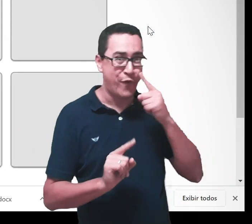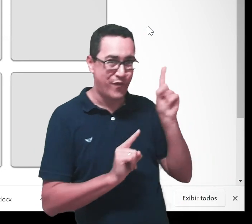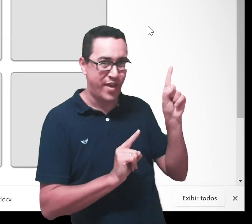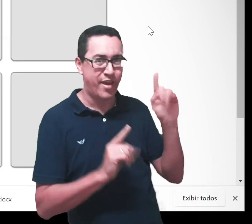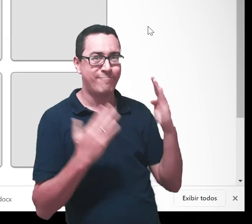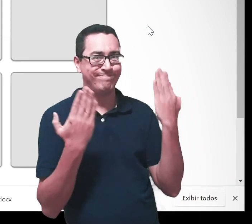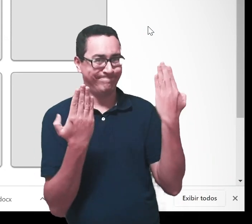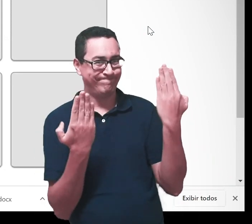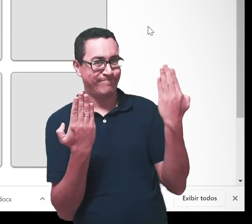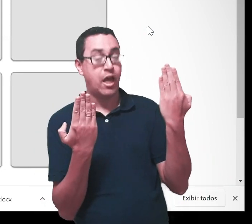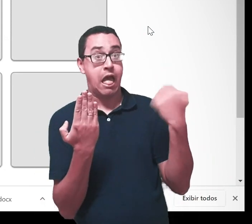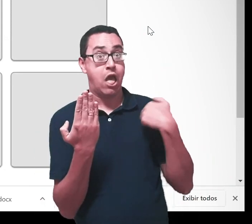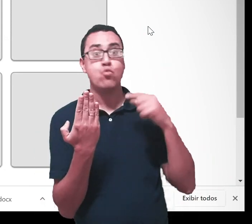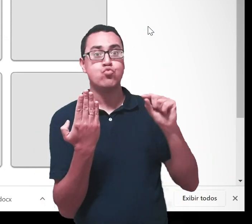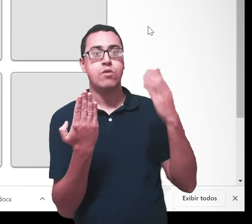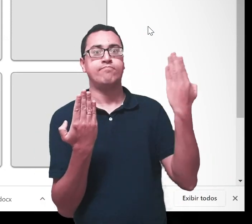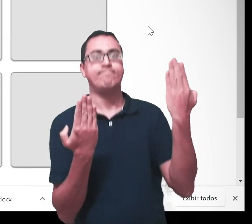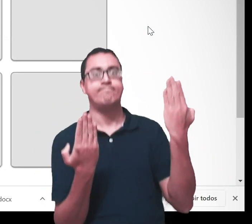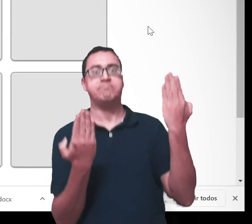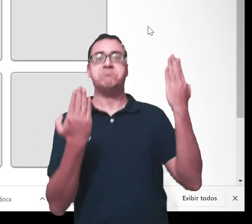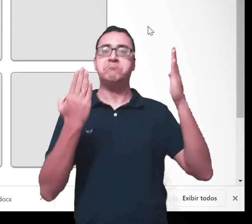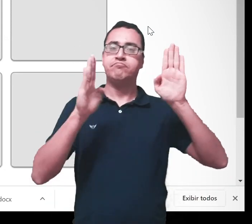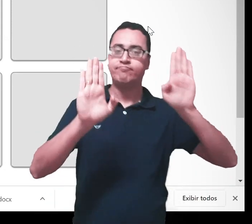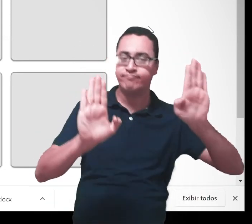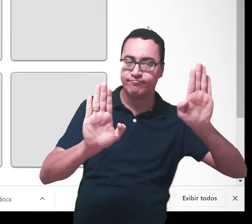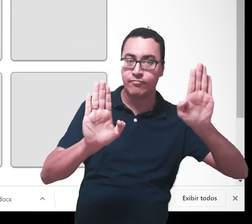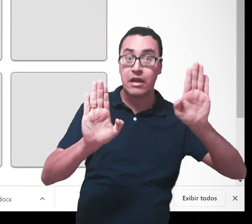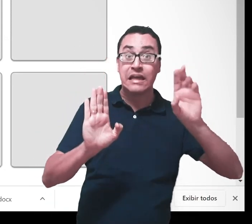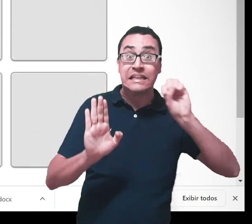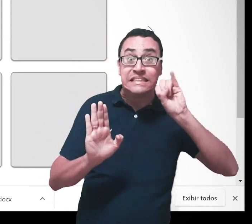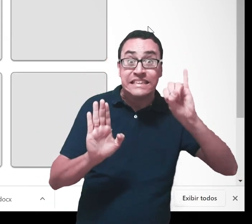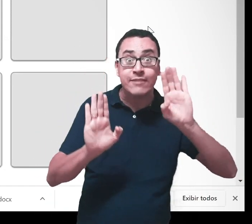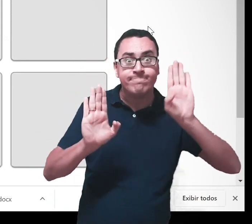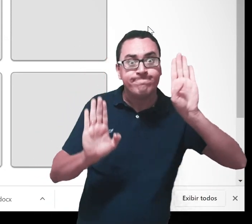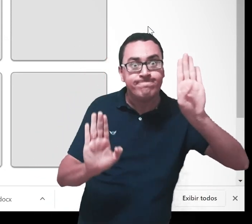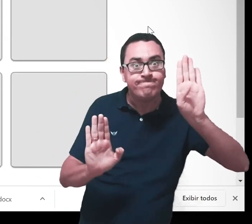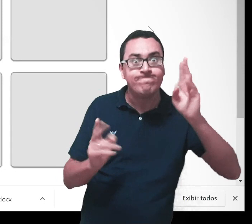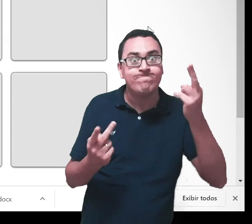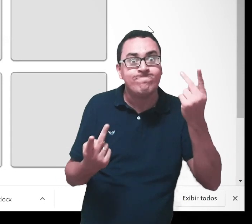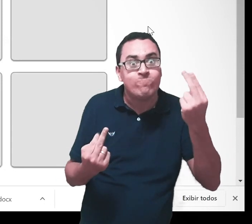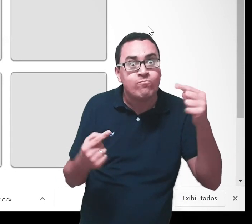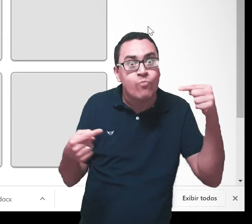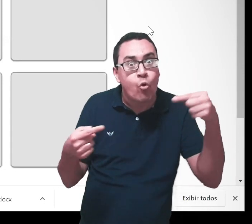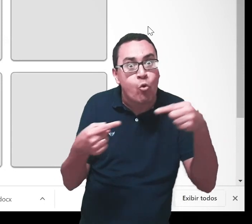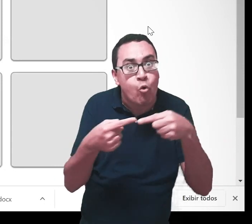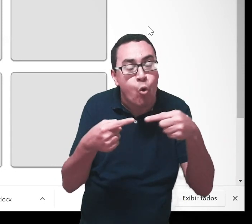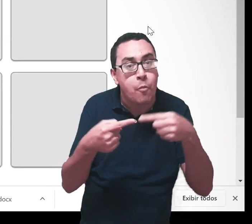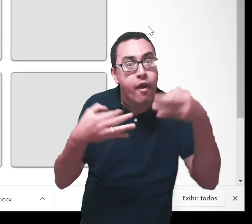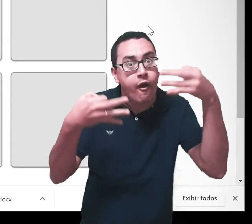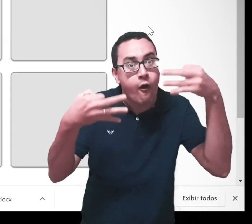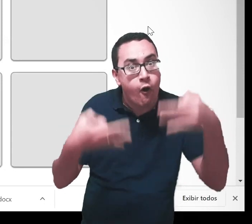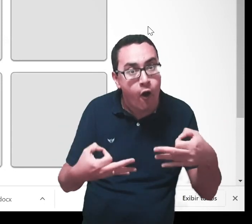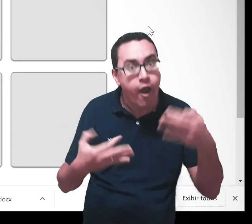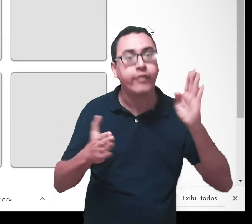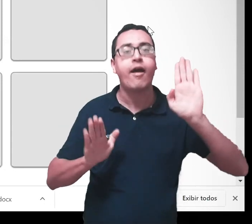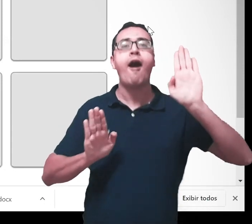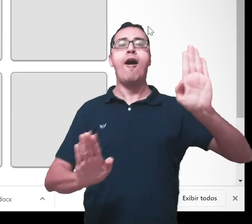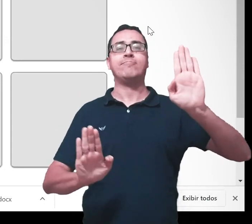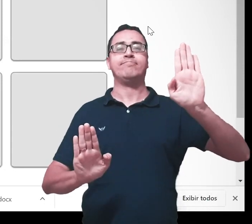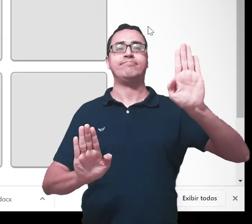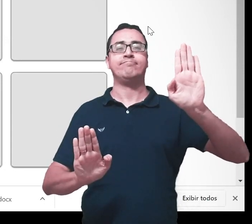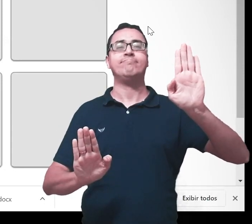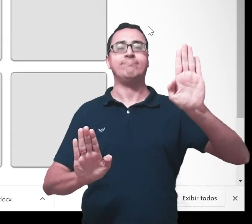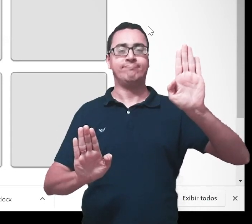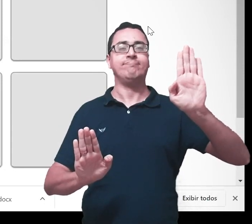cartas aleatoriamente e só quando a resposta estiver correta é que elas